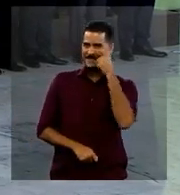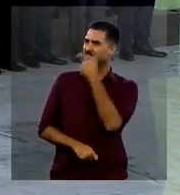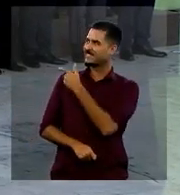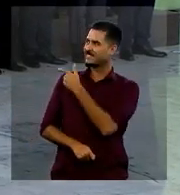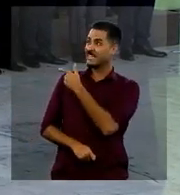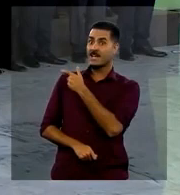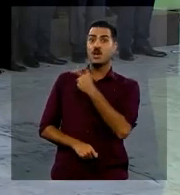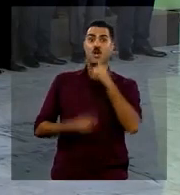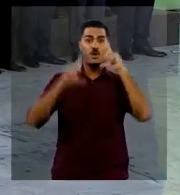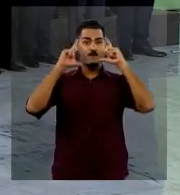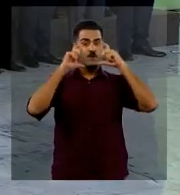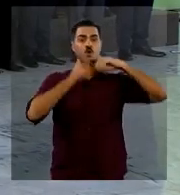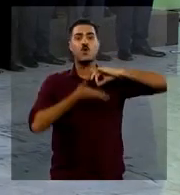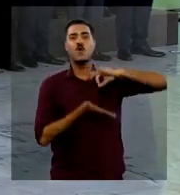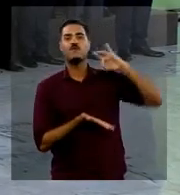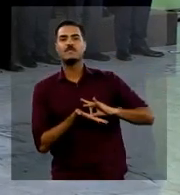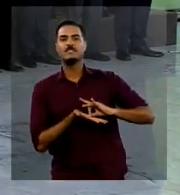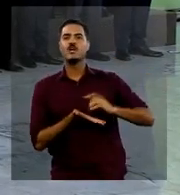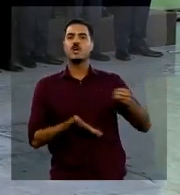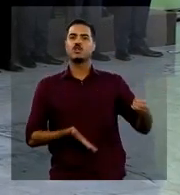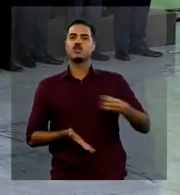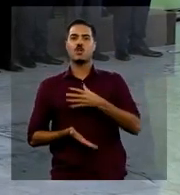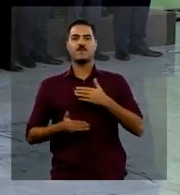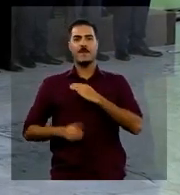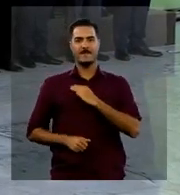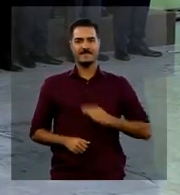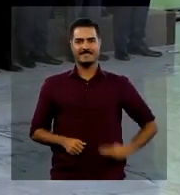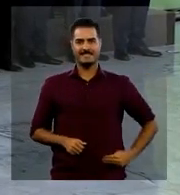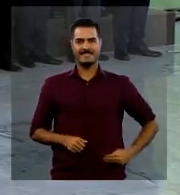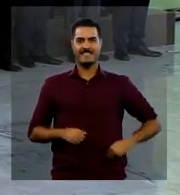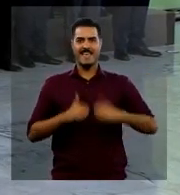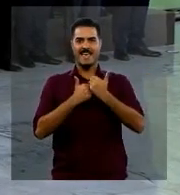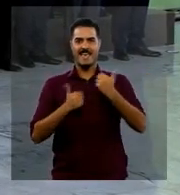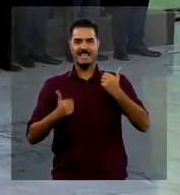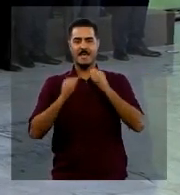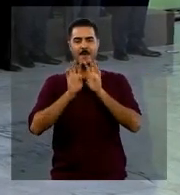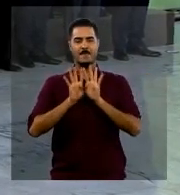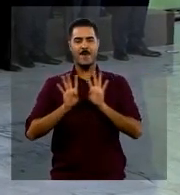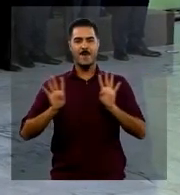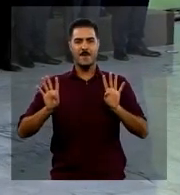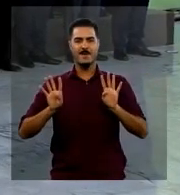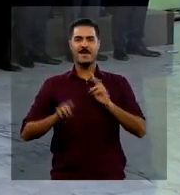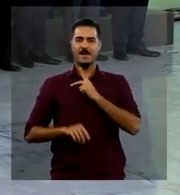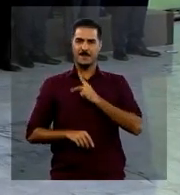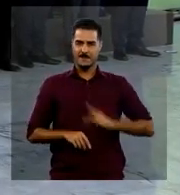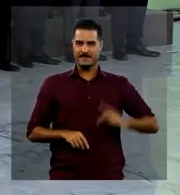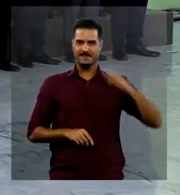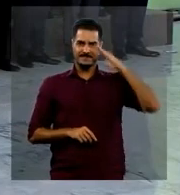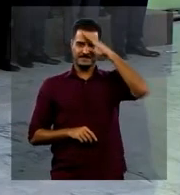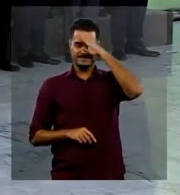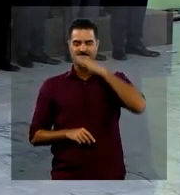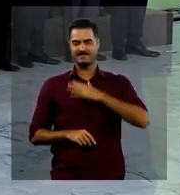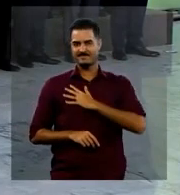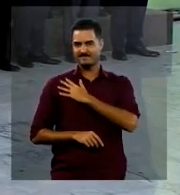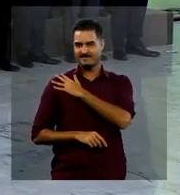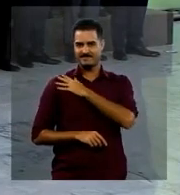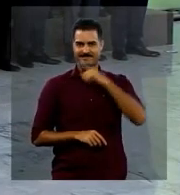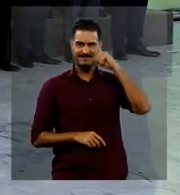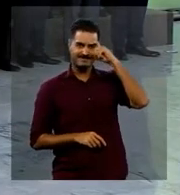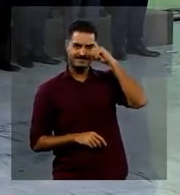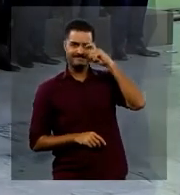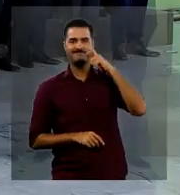já empossada, né? A equipe ministerial do presidente Jair Bolsonaro e o vice Hamilton Mourão. Eles